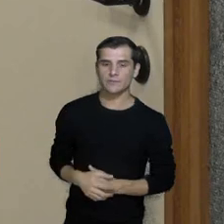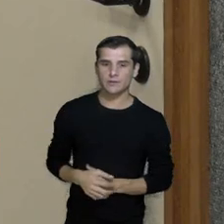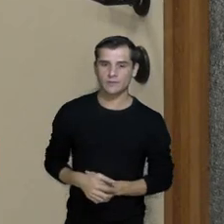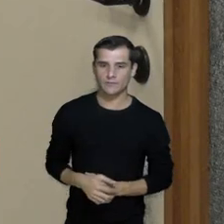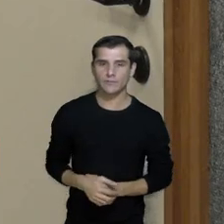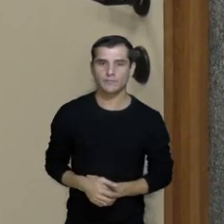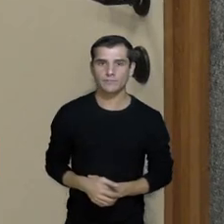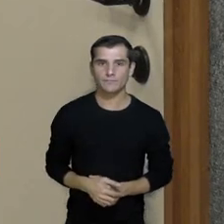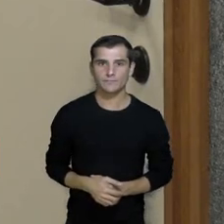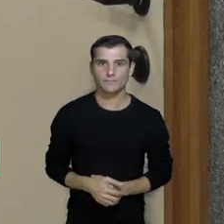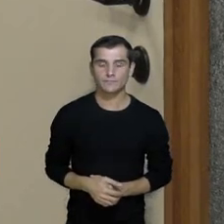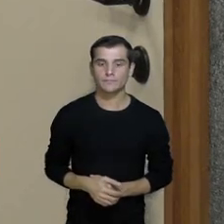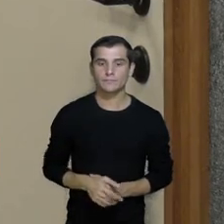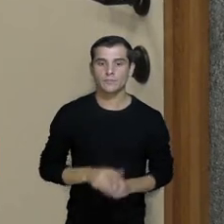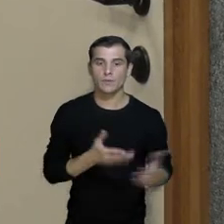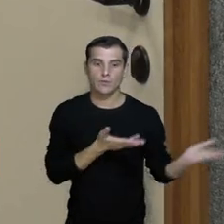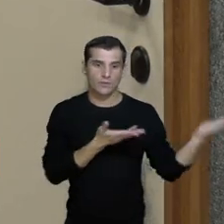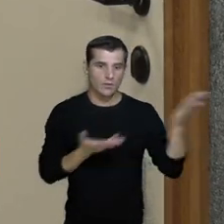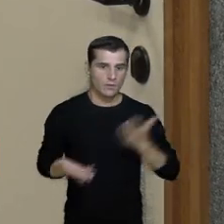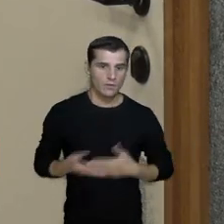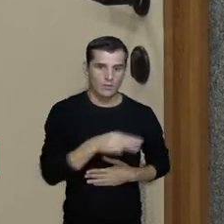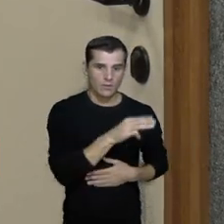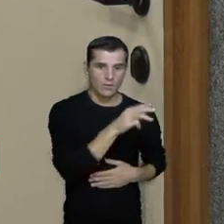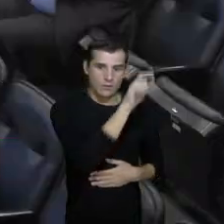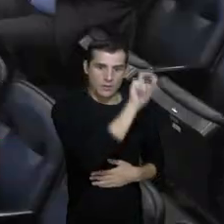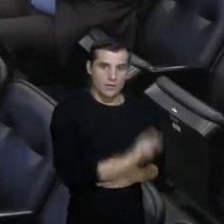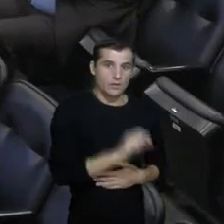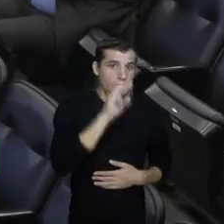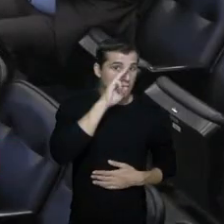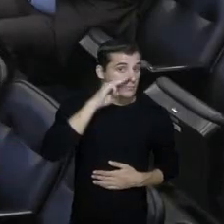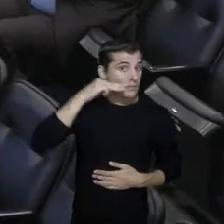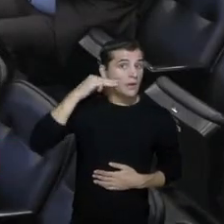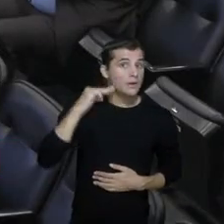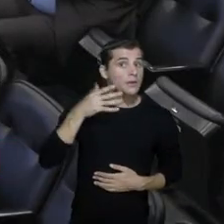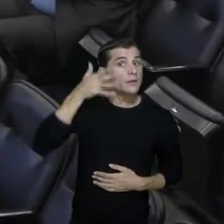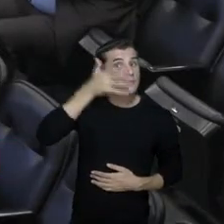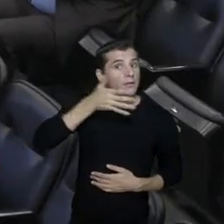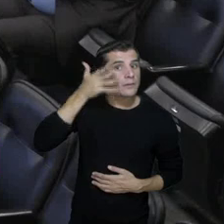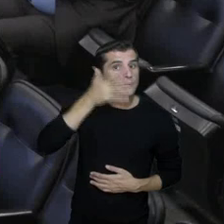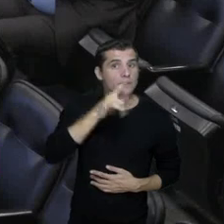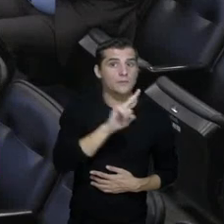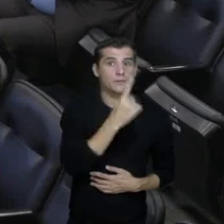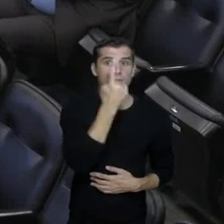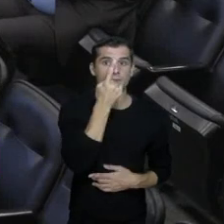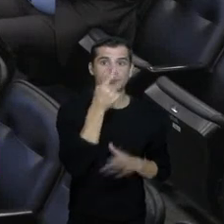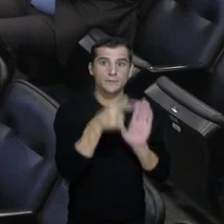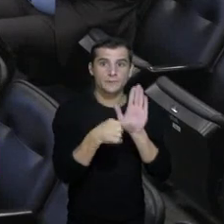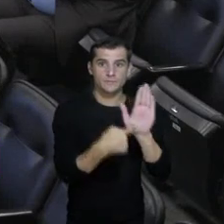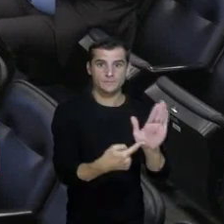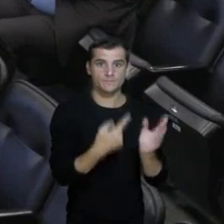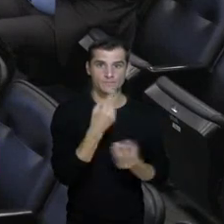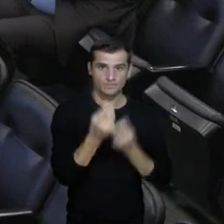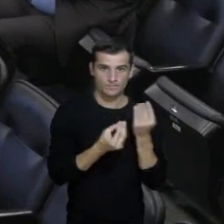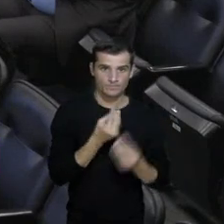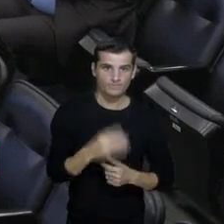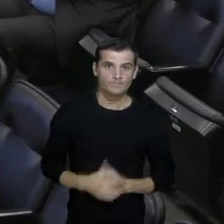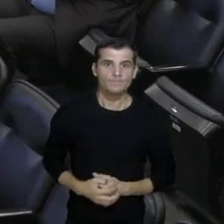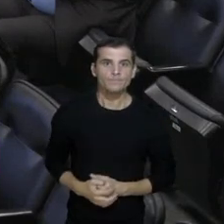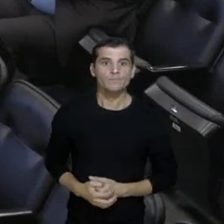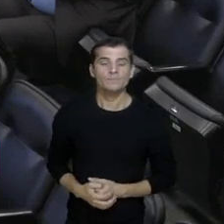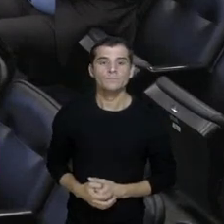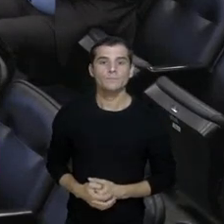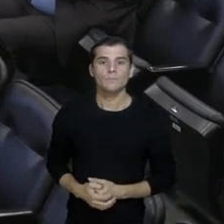para iniciarmos a primeira palestra pois neste momento